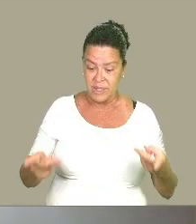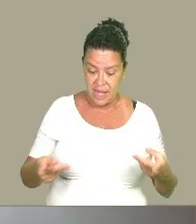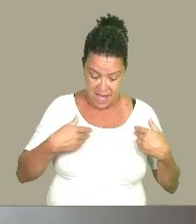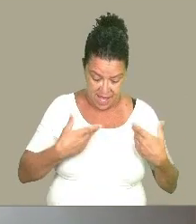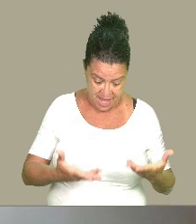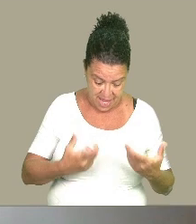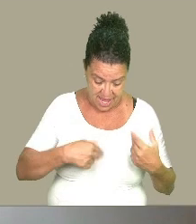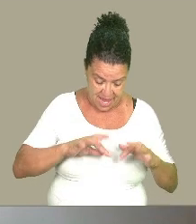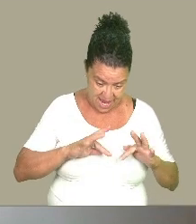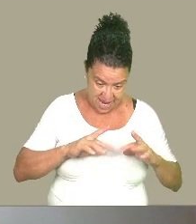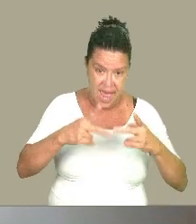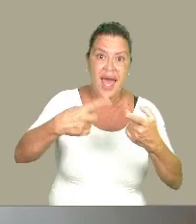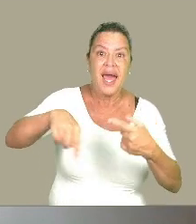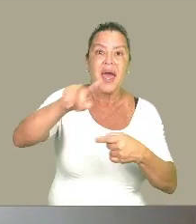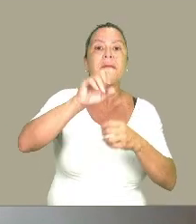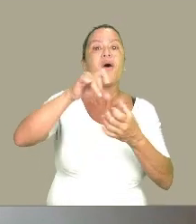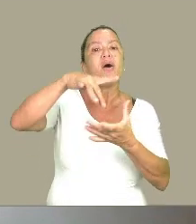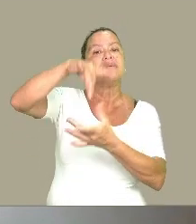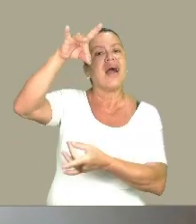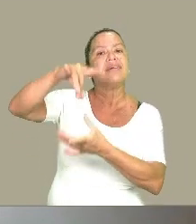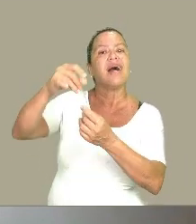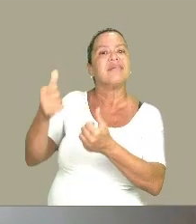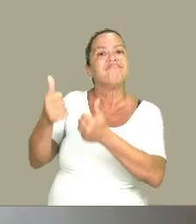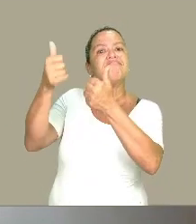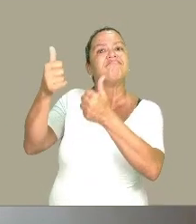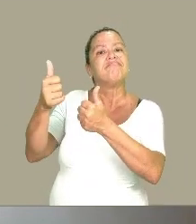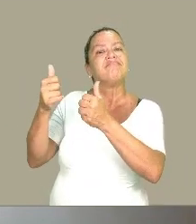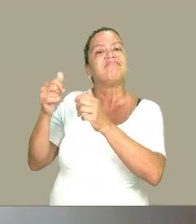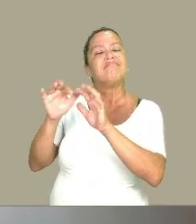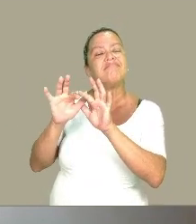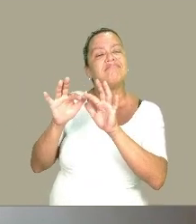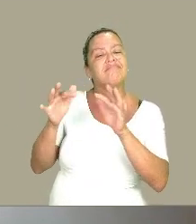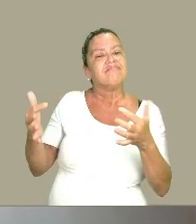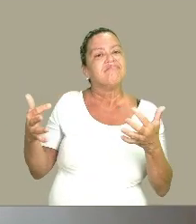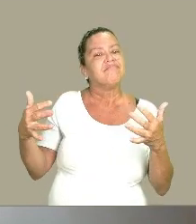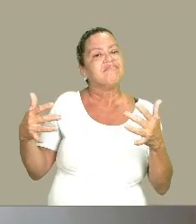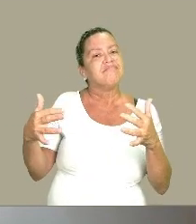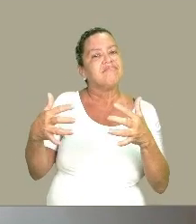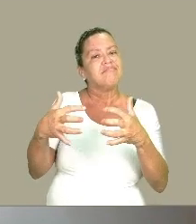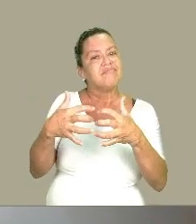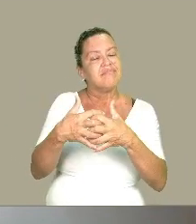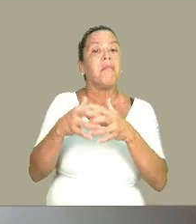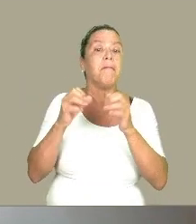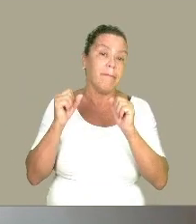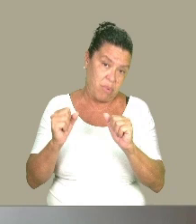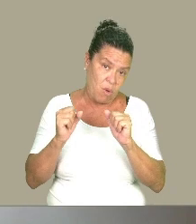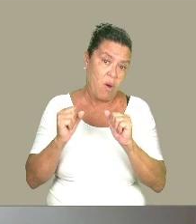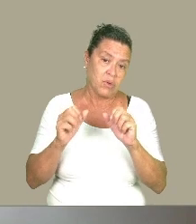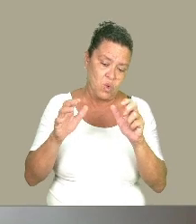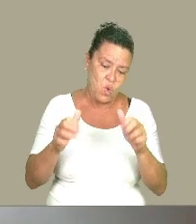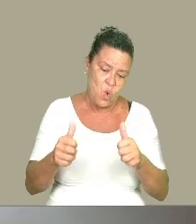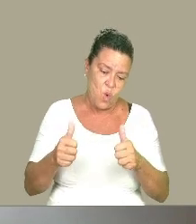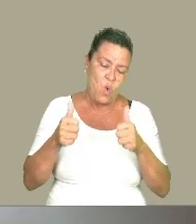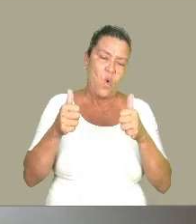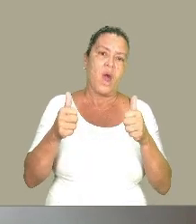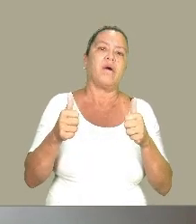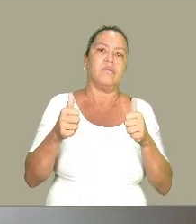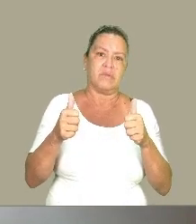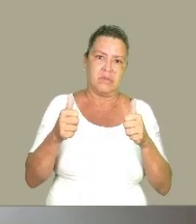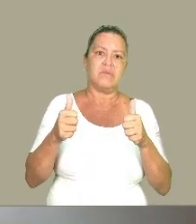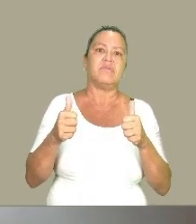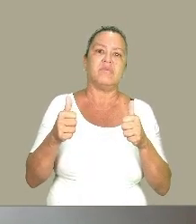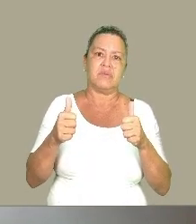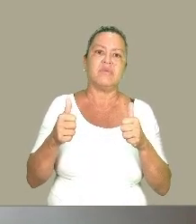esses espíritos restabeleçam a sua harmonia, a sua conexão e possam superar essa etapa de desavença